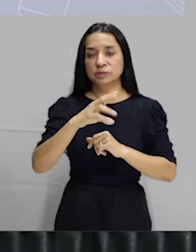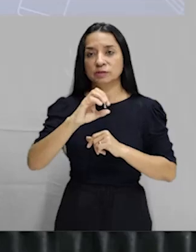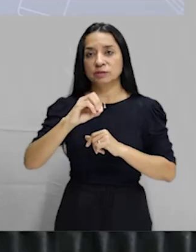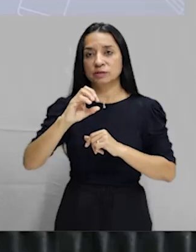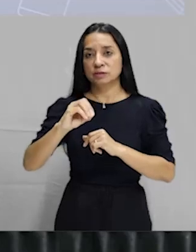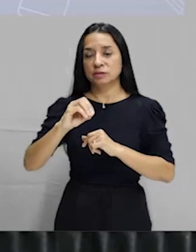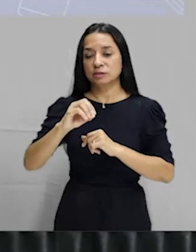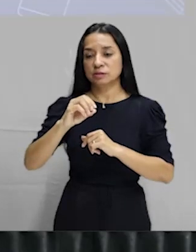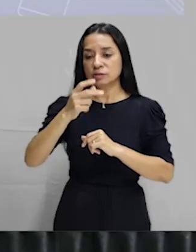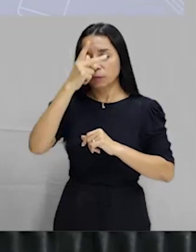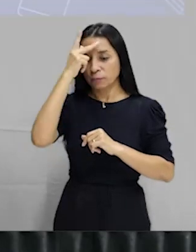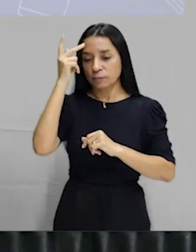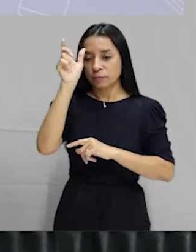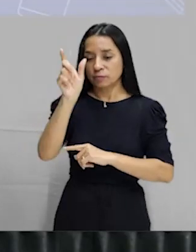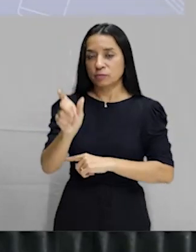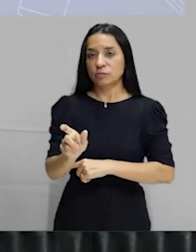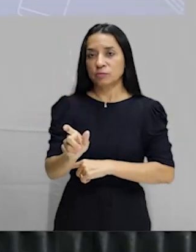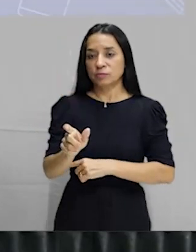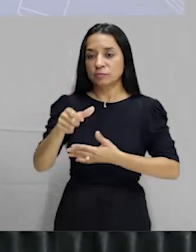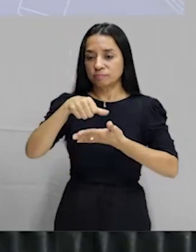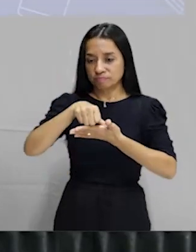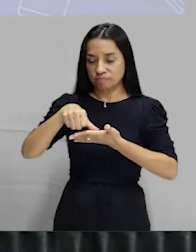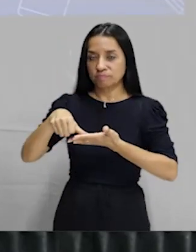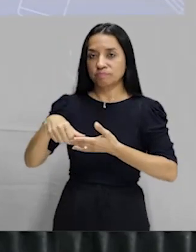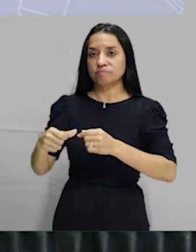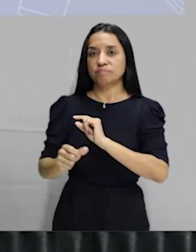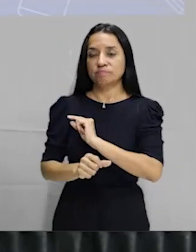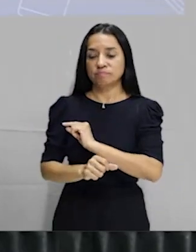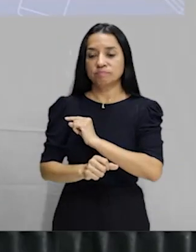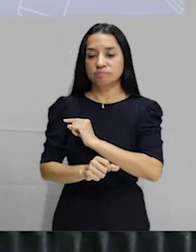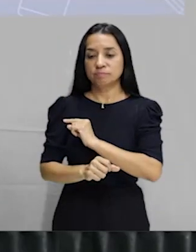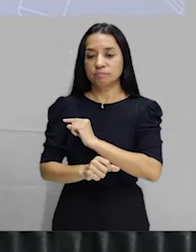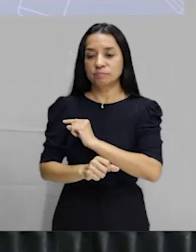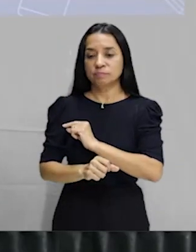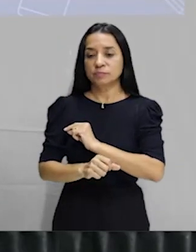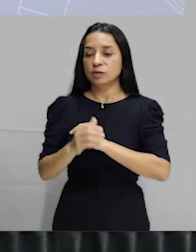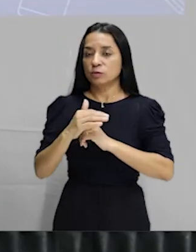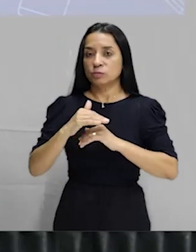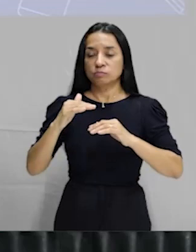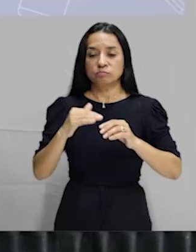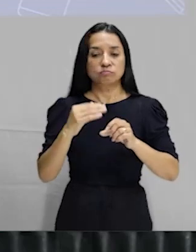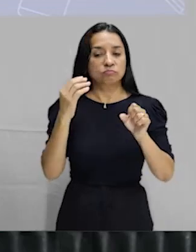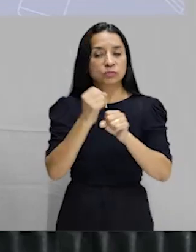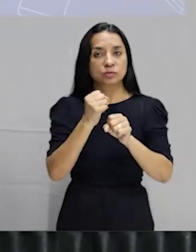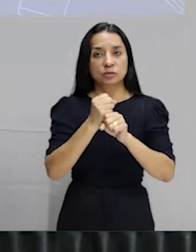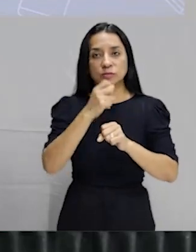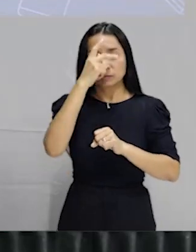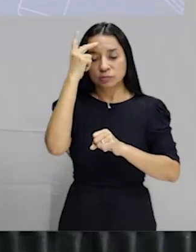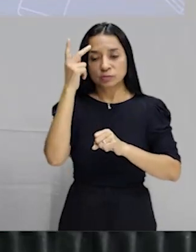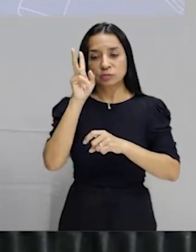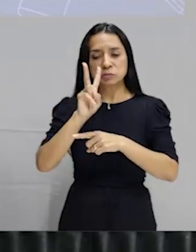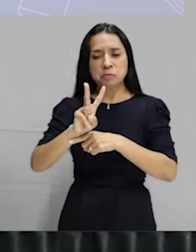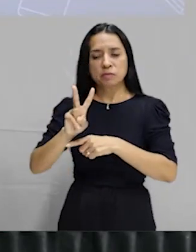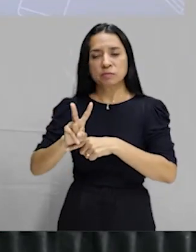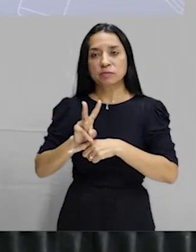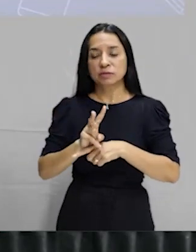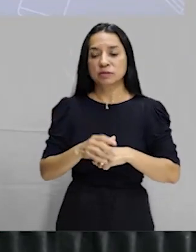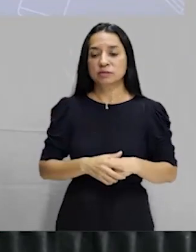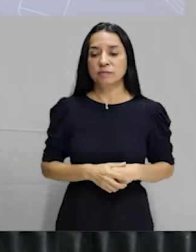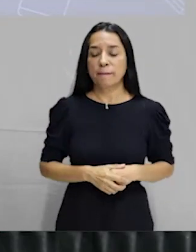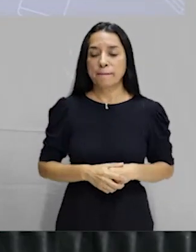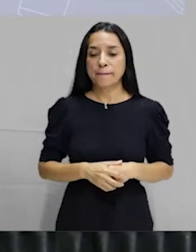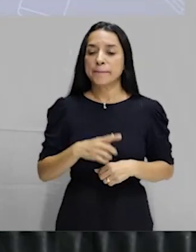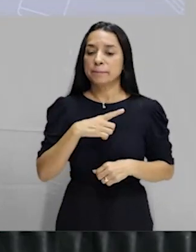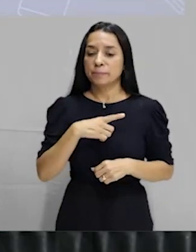300 candidatos, tá? Então, grifa isso aí. 300 candidatos é o total de pessoas, né, para as vagas lá. E aí eu